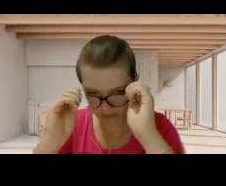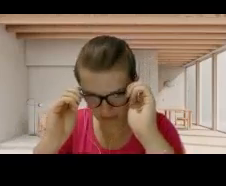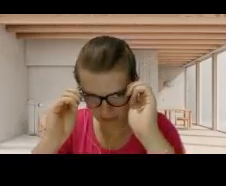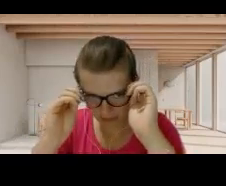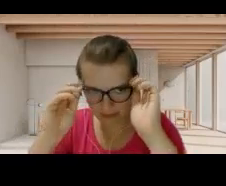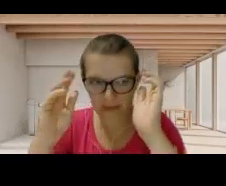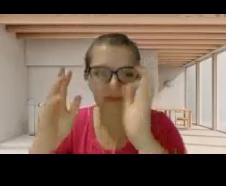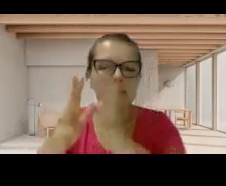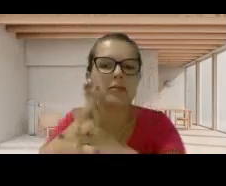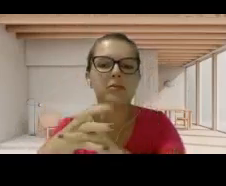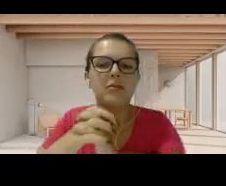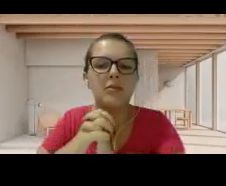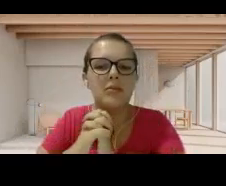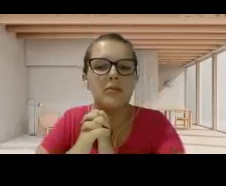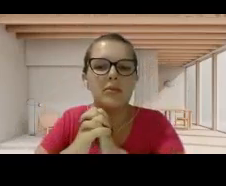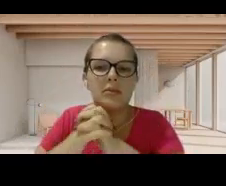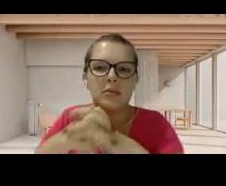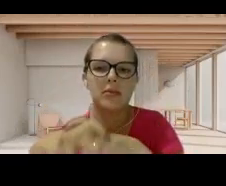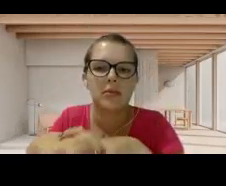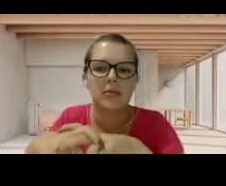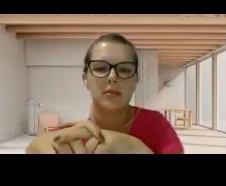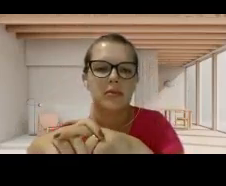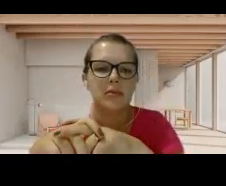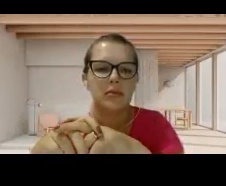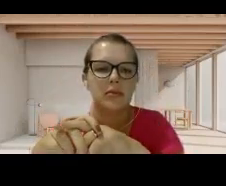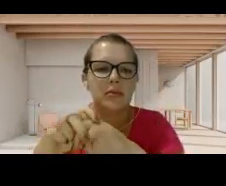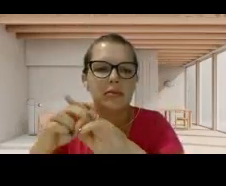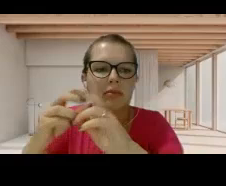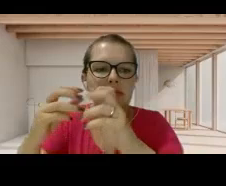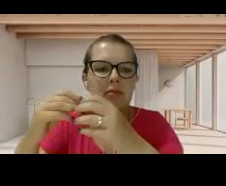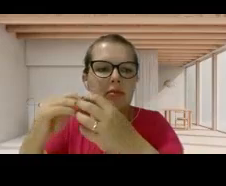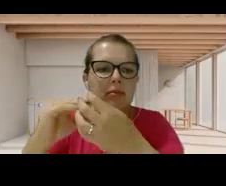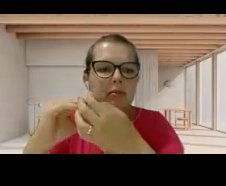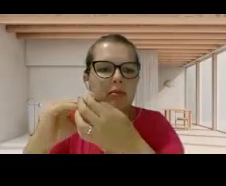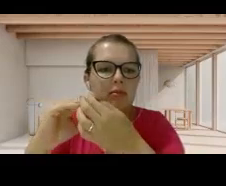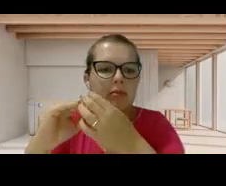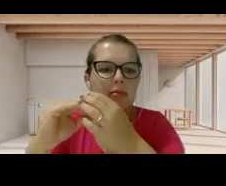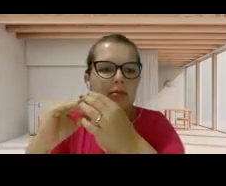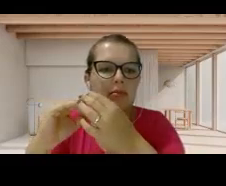mercado do engenheiro civil em se tratando de central hidrelétrica.